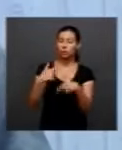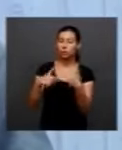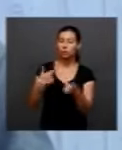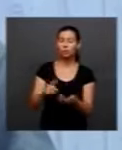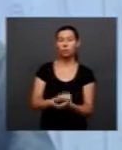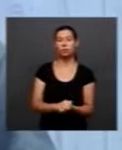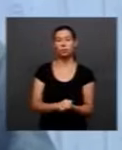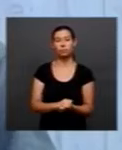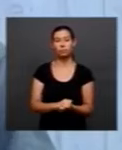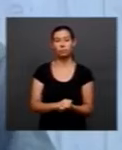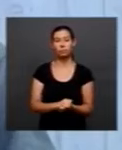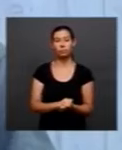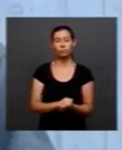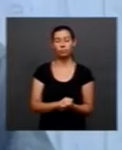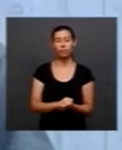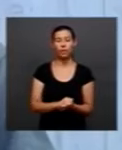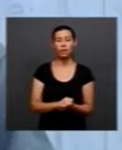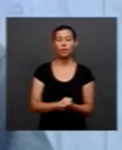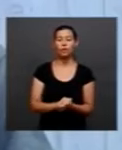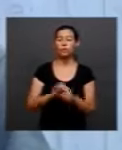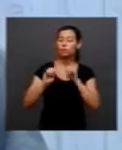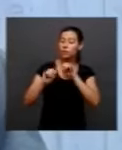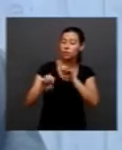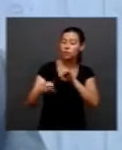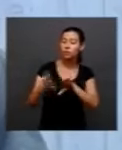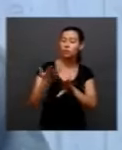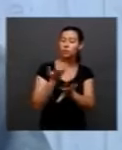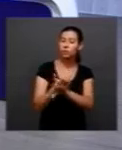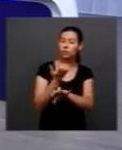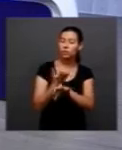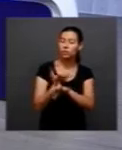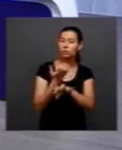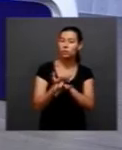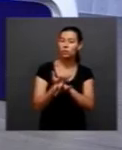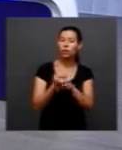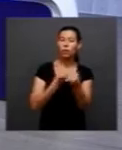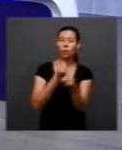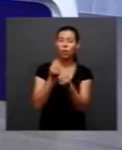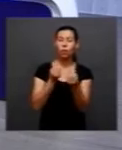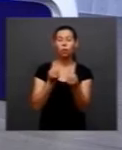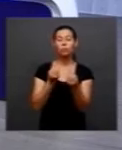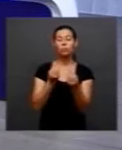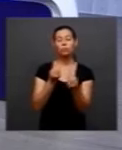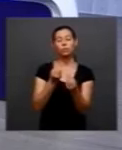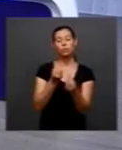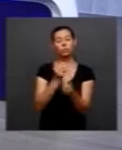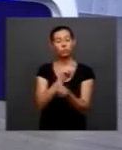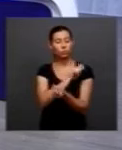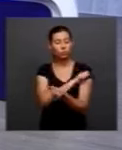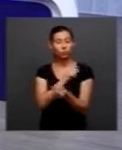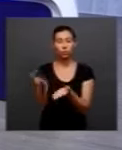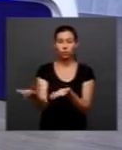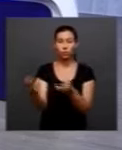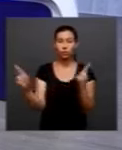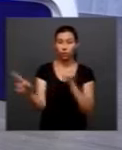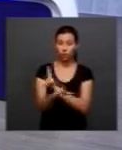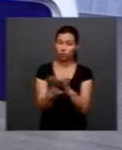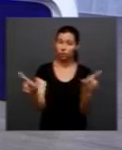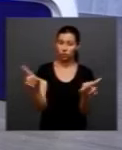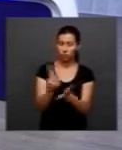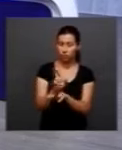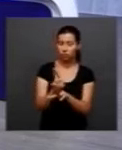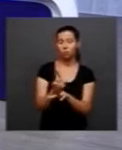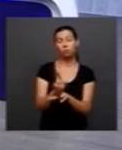recebem esses conteúdos e se relacionam durante as práticas. O que é que você detectou assim? A minha pesquisa traz